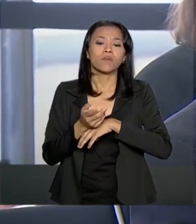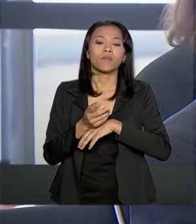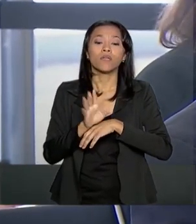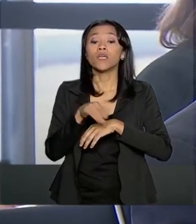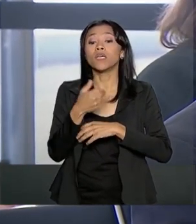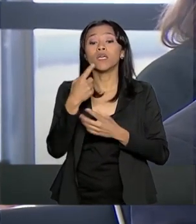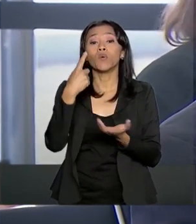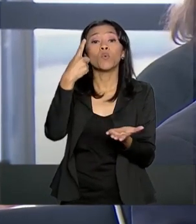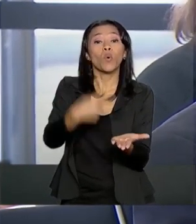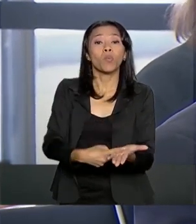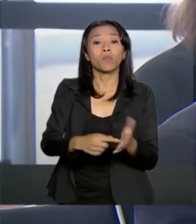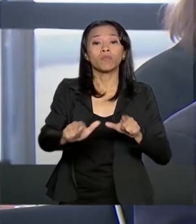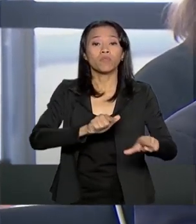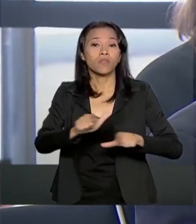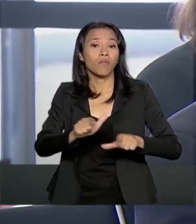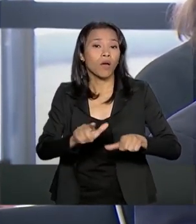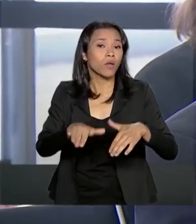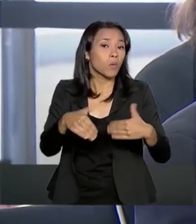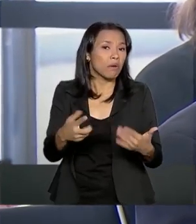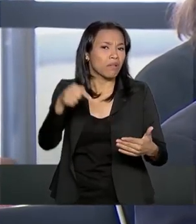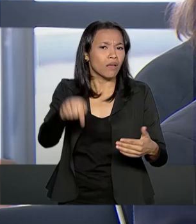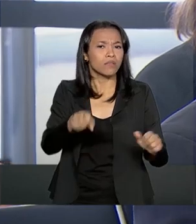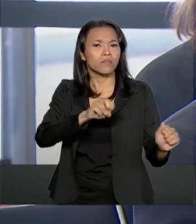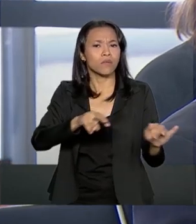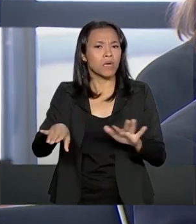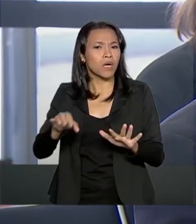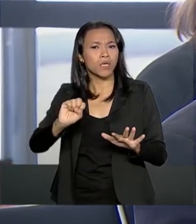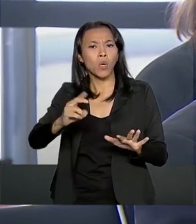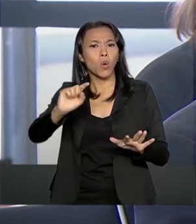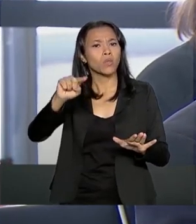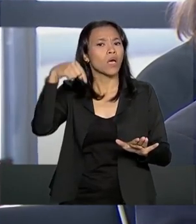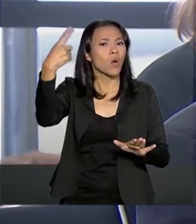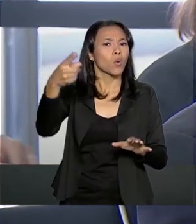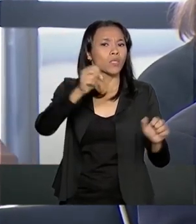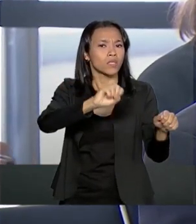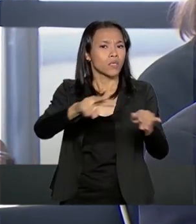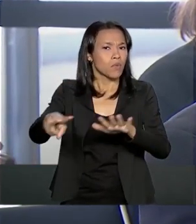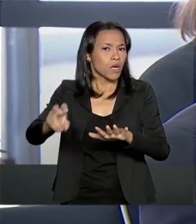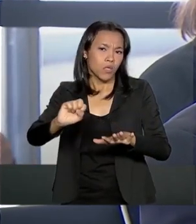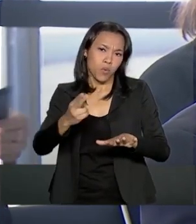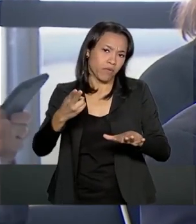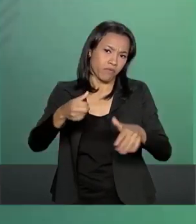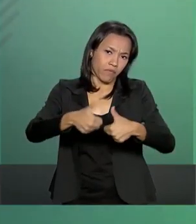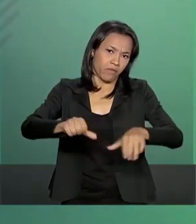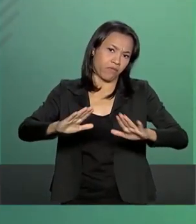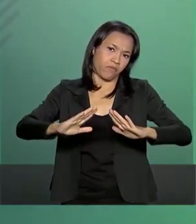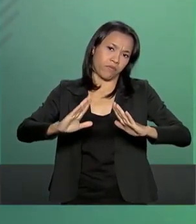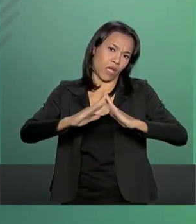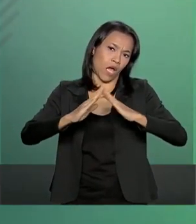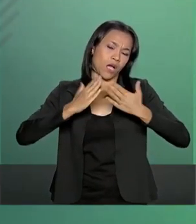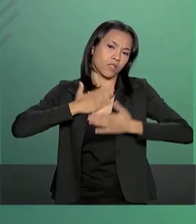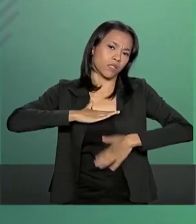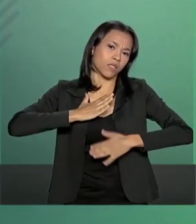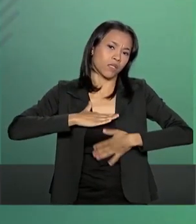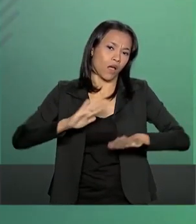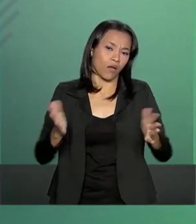agenda pública. Se nessa semana ou deve ficar para a semana que vem e ele deve ficar em repouso essa semana? O presidente está a decolar de São Paulo